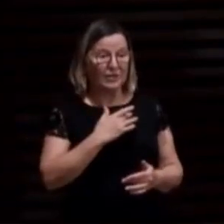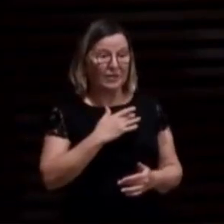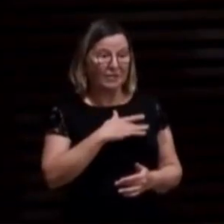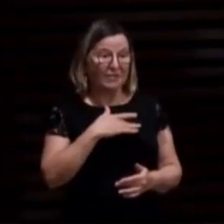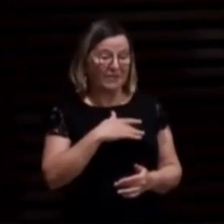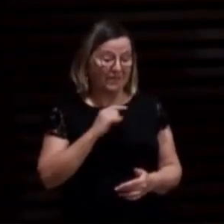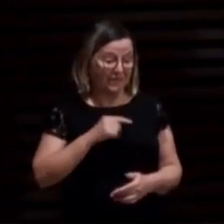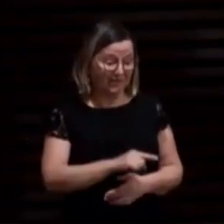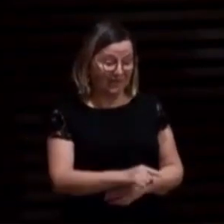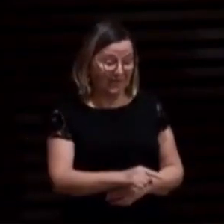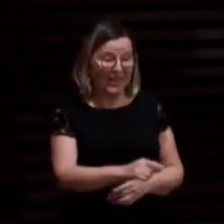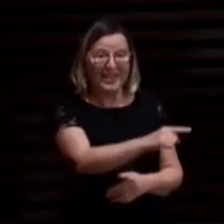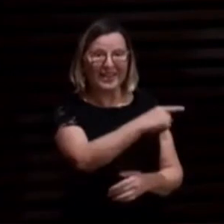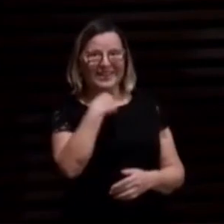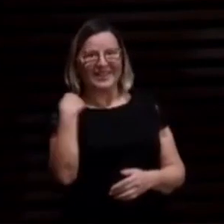misericórdia,